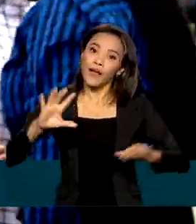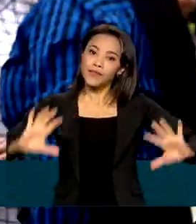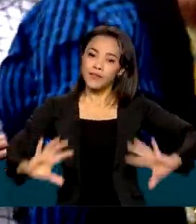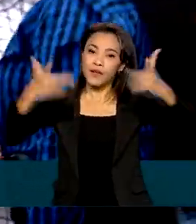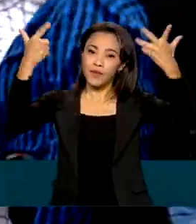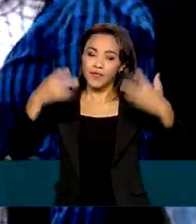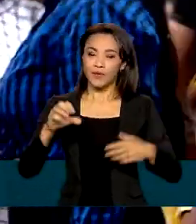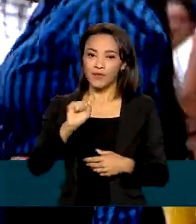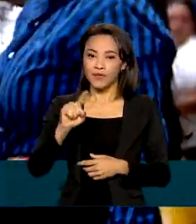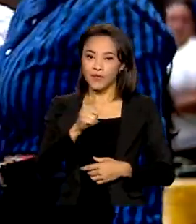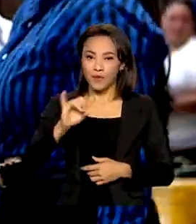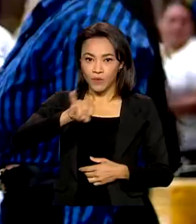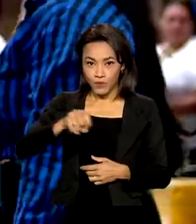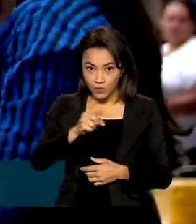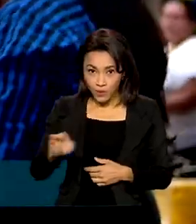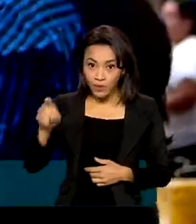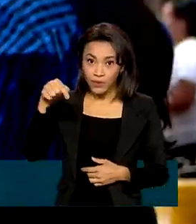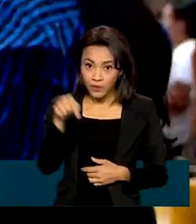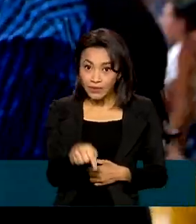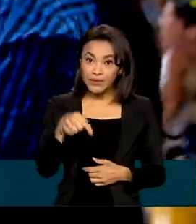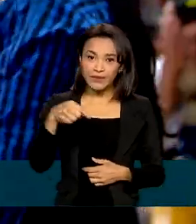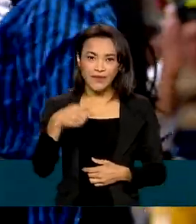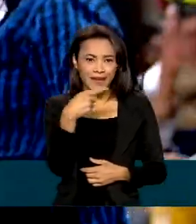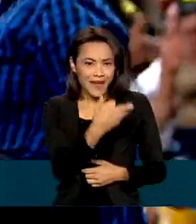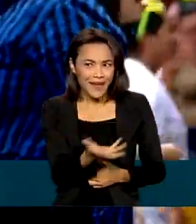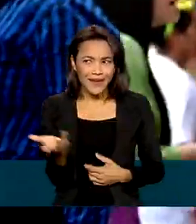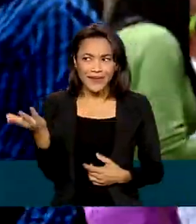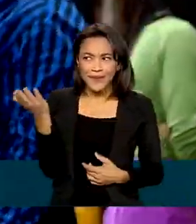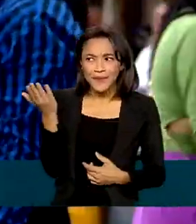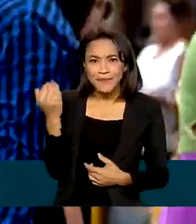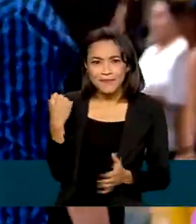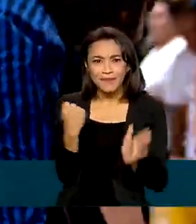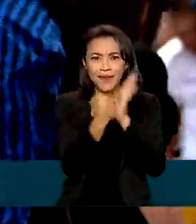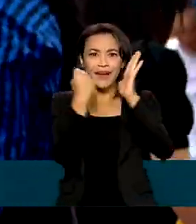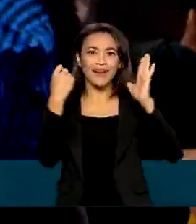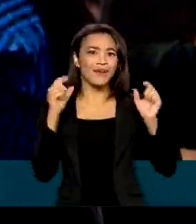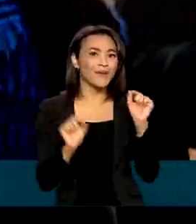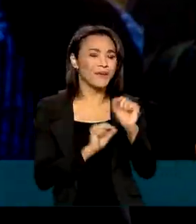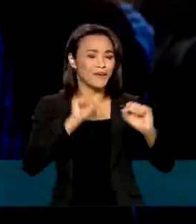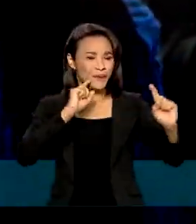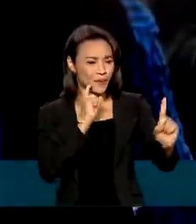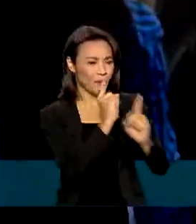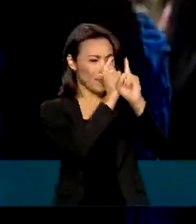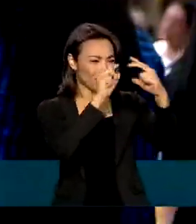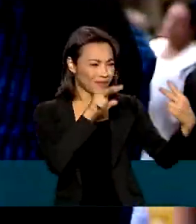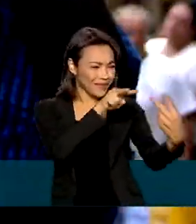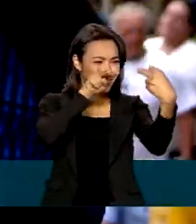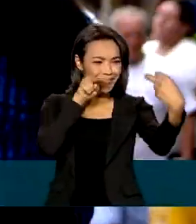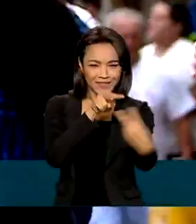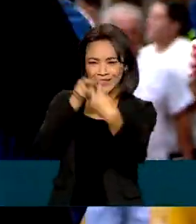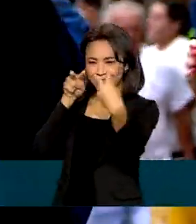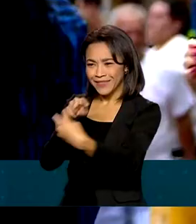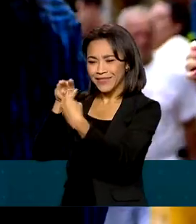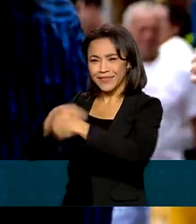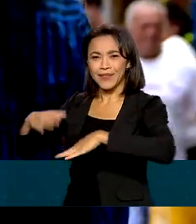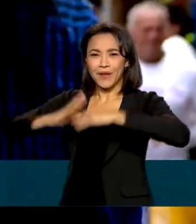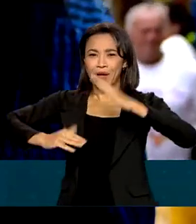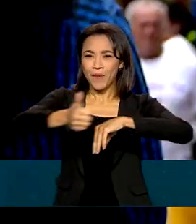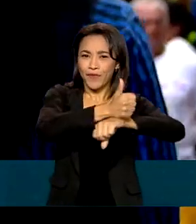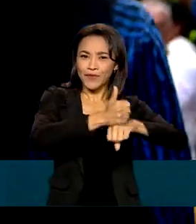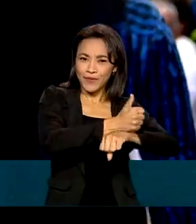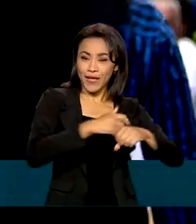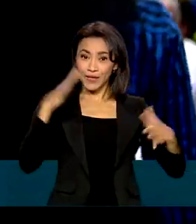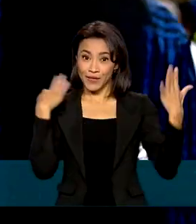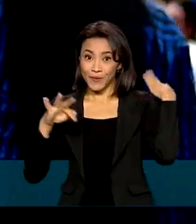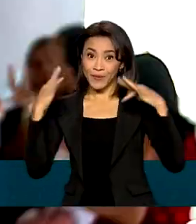João. A festa, que é 100% gratuita, marca o reencontro de moradores, artistas e turistas